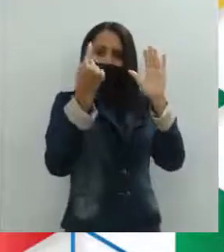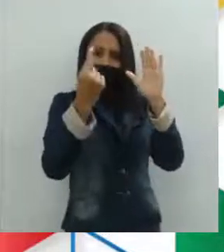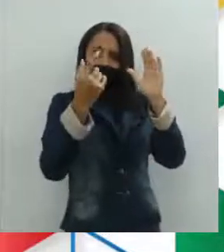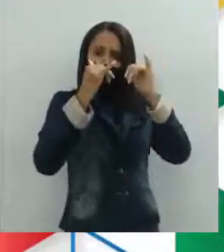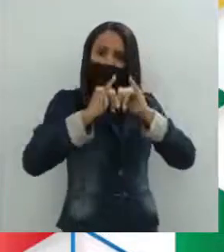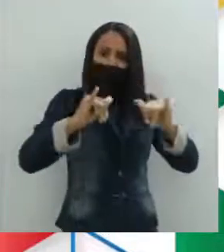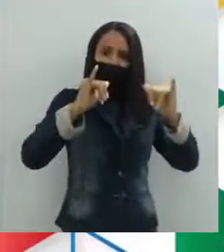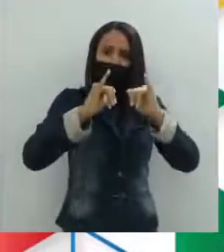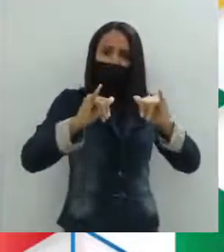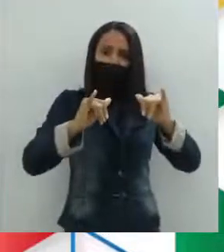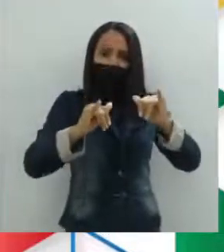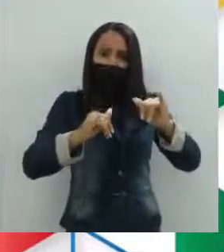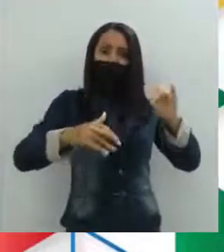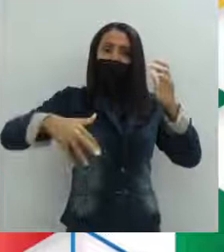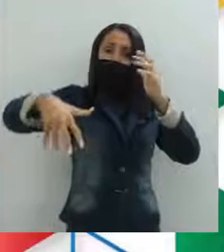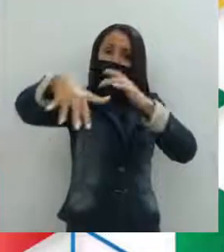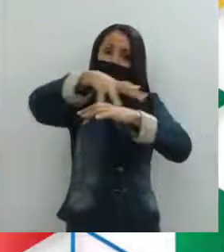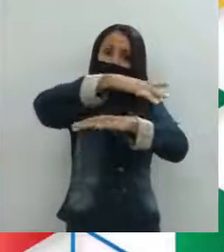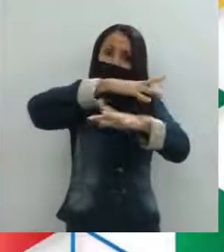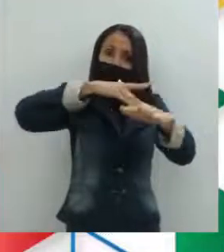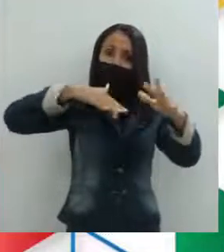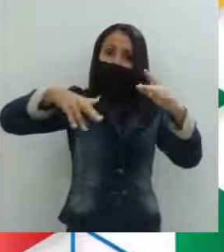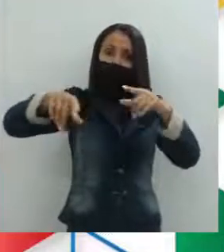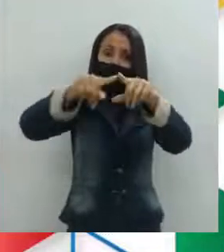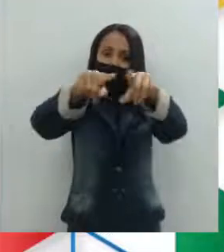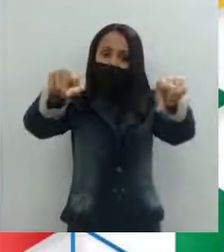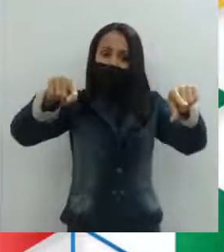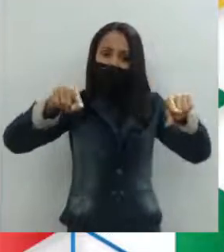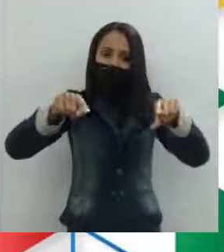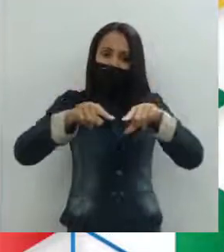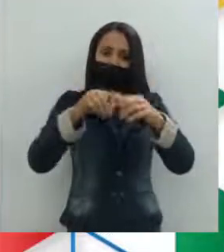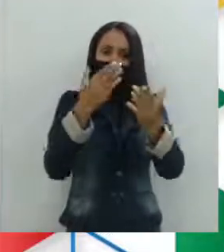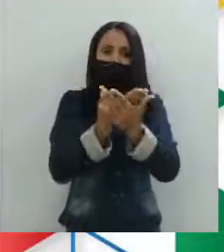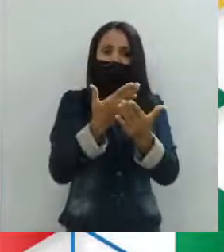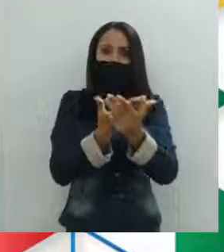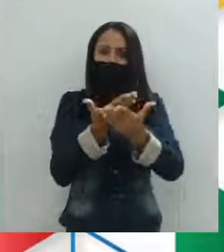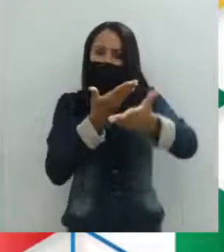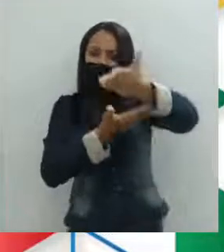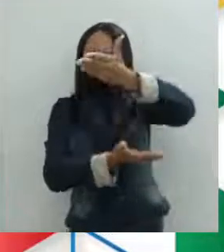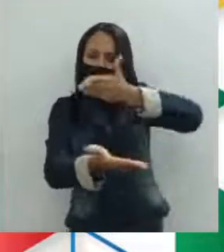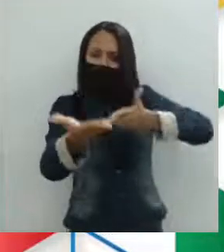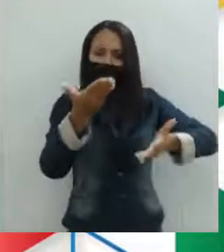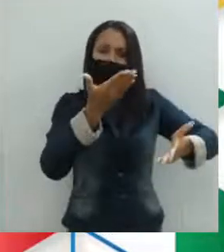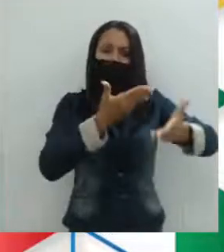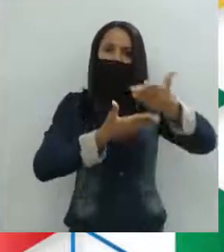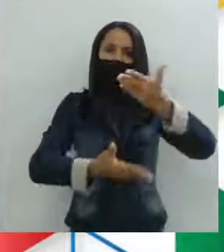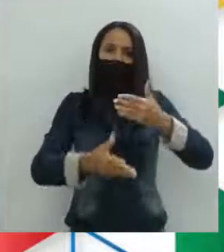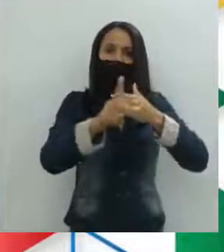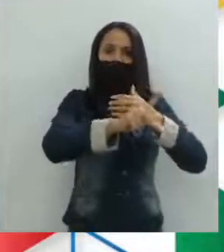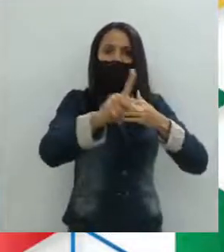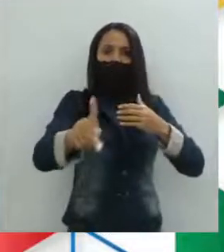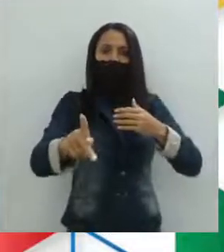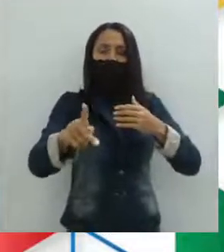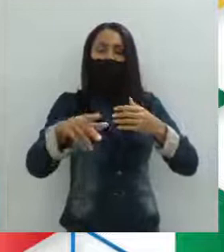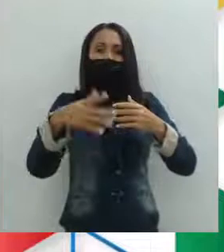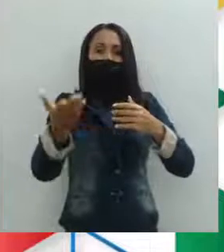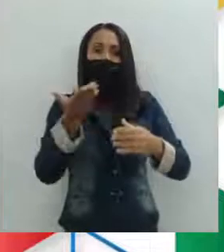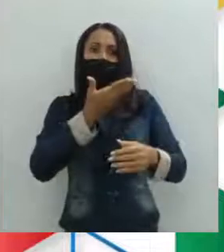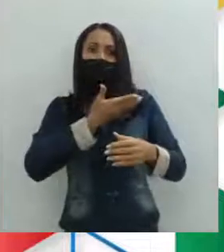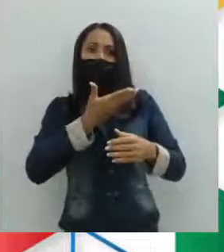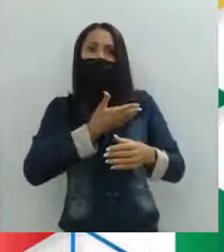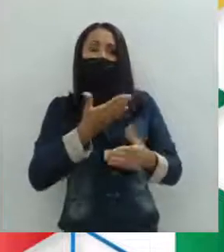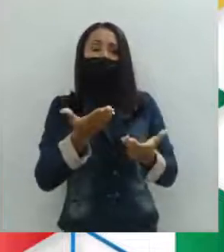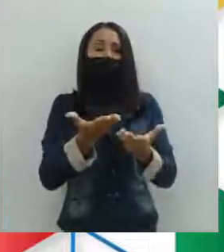para circular na sua escola, com os seus colegas, com o seu professor. E trago para